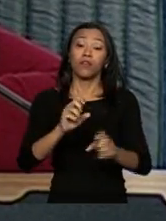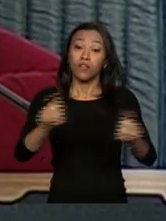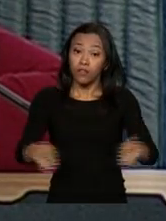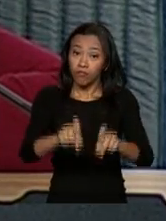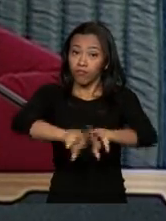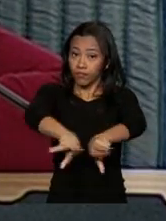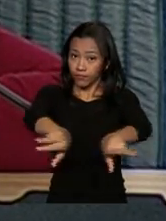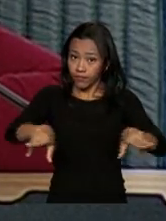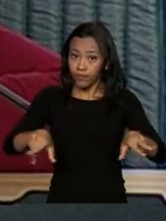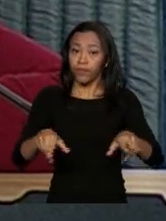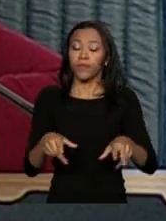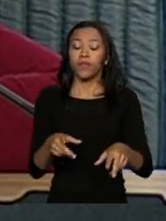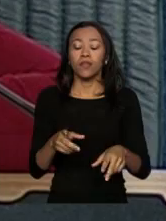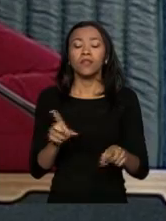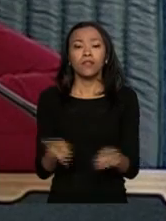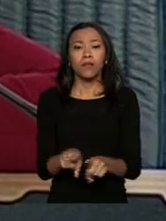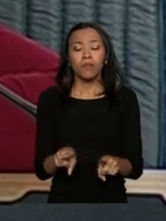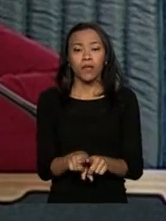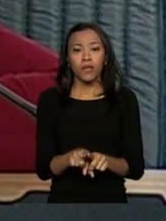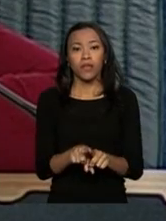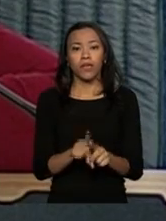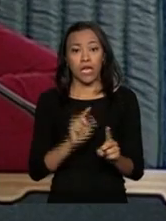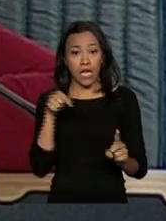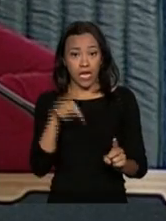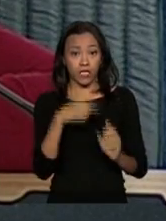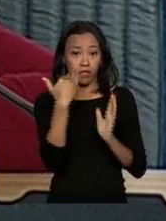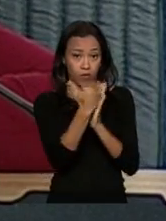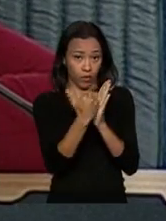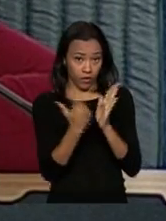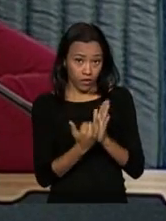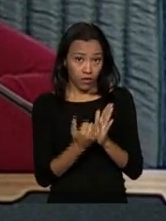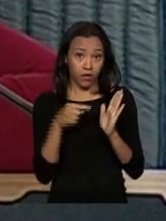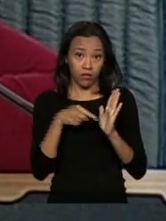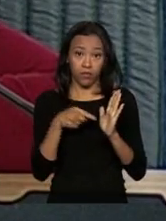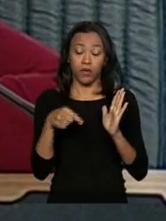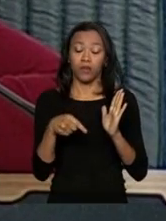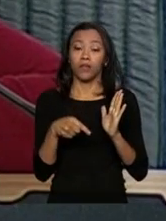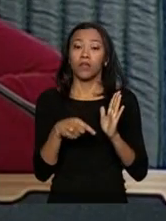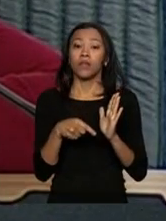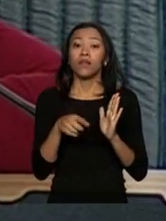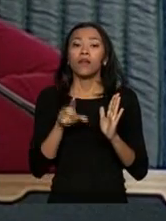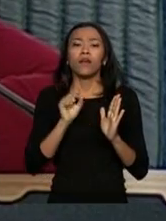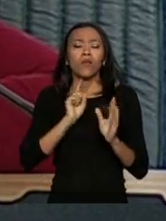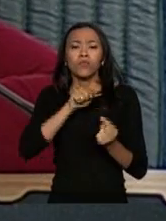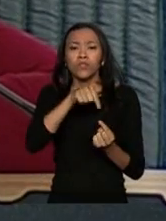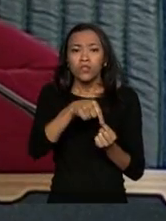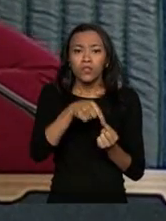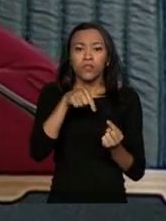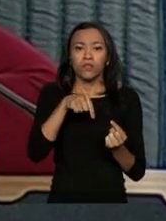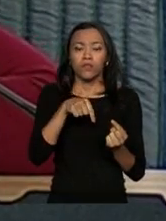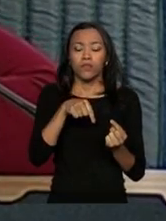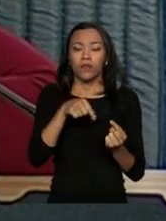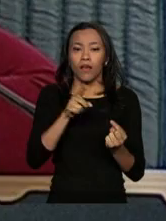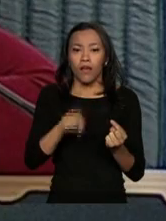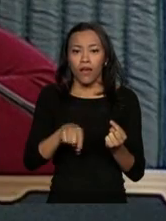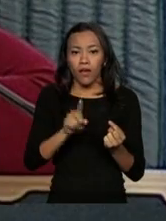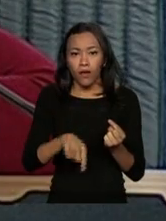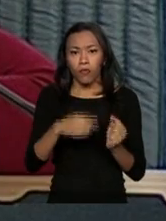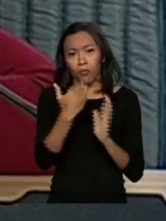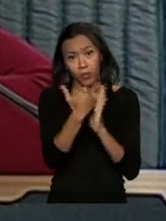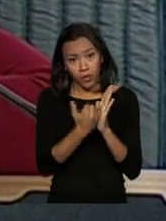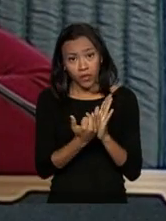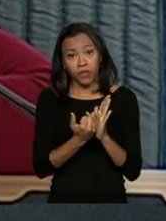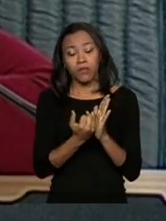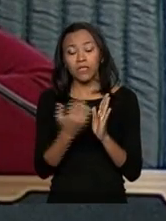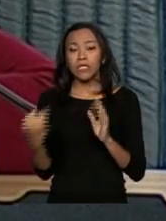e ainda eh o programa Startup Brasil que tem sido um um um um programa